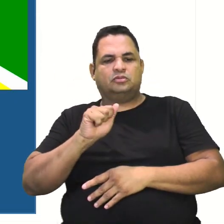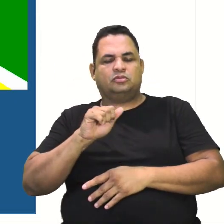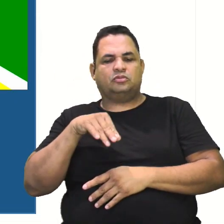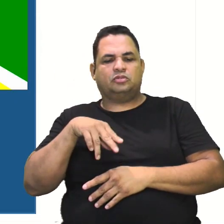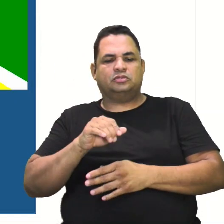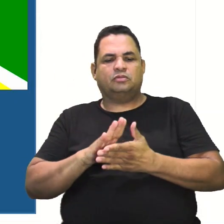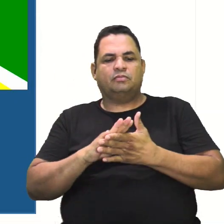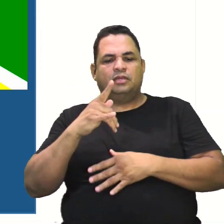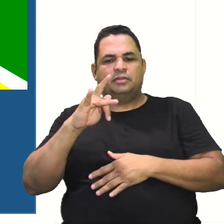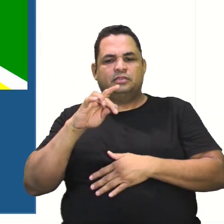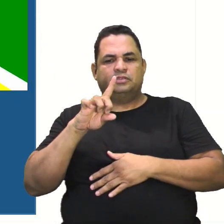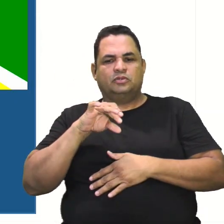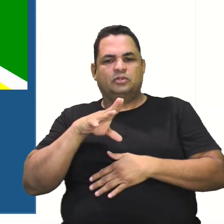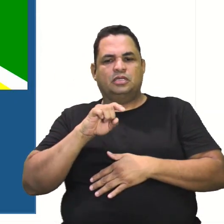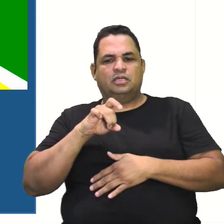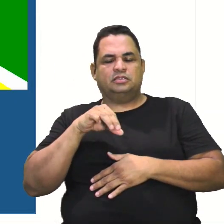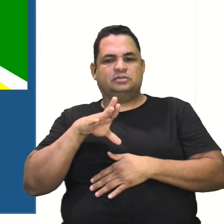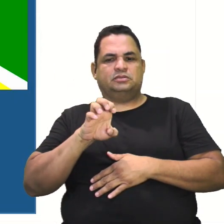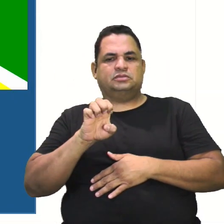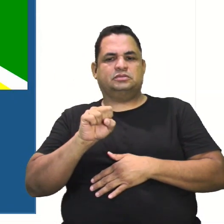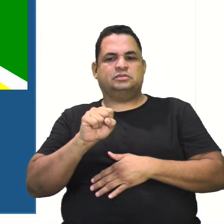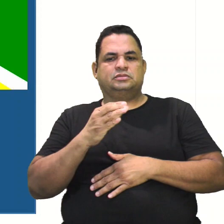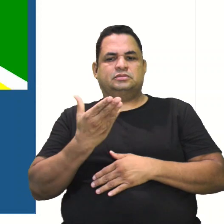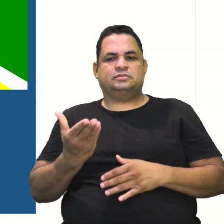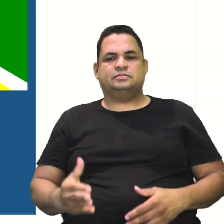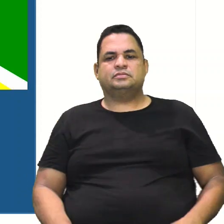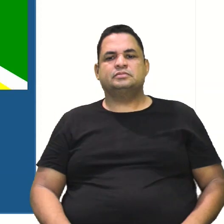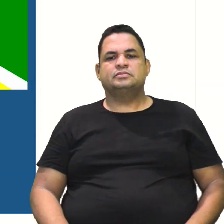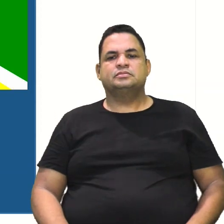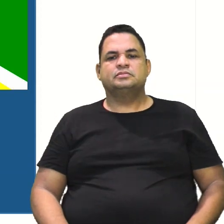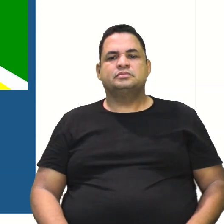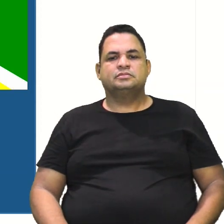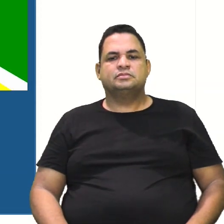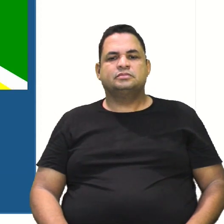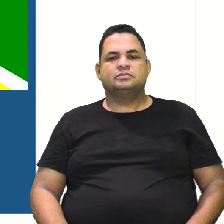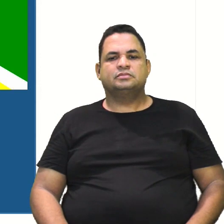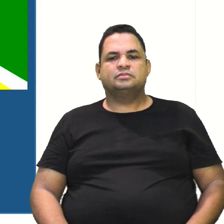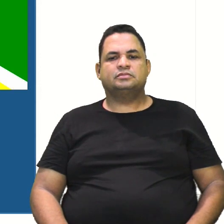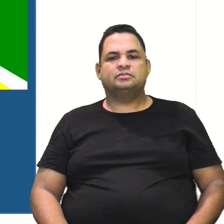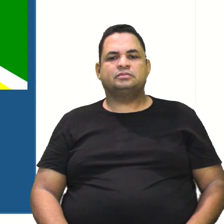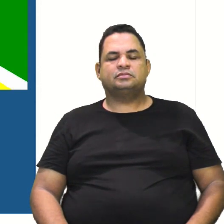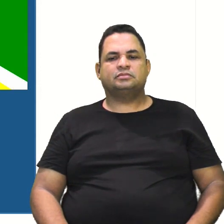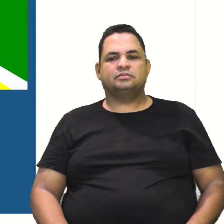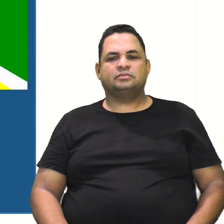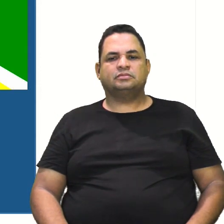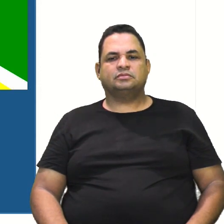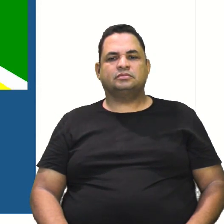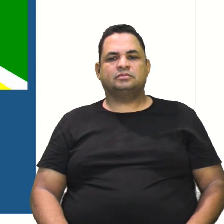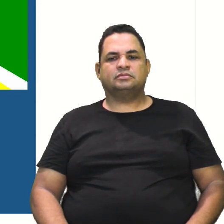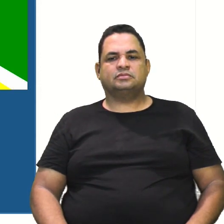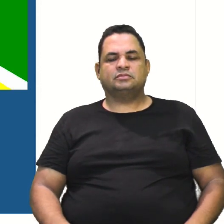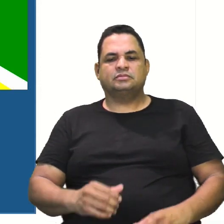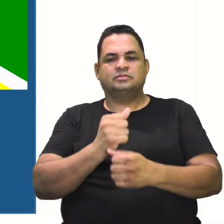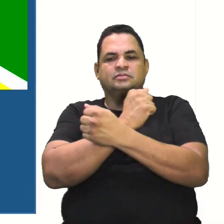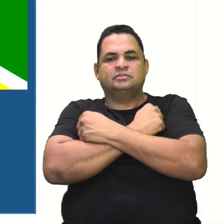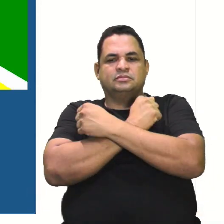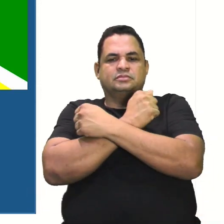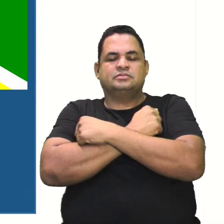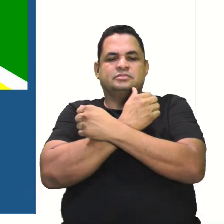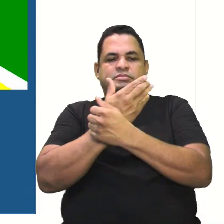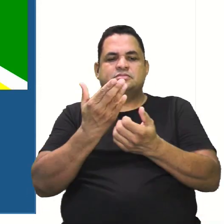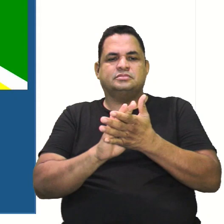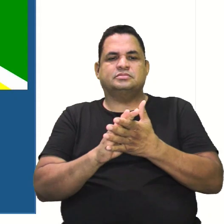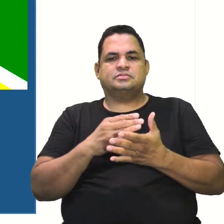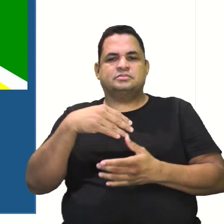oblíquas ou perpendiculares. Muito bem. Agora aquele